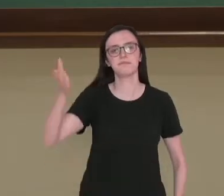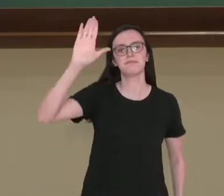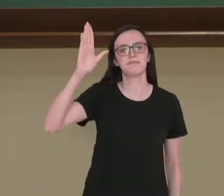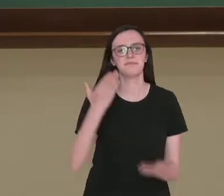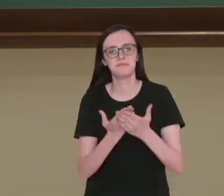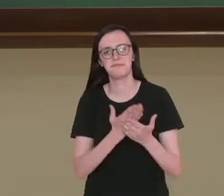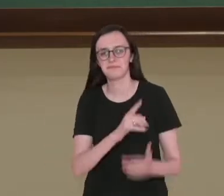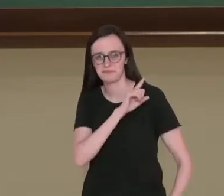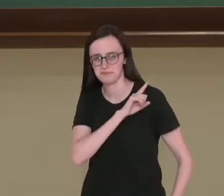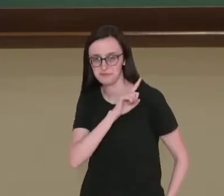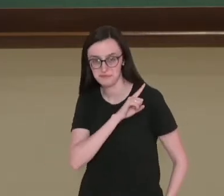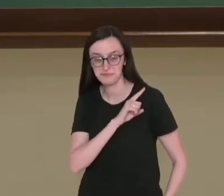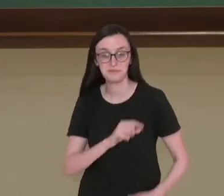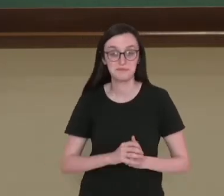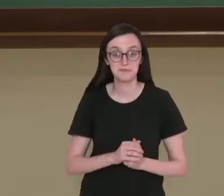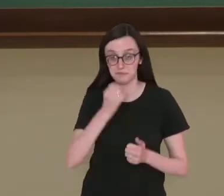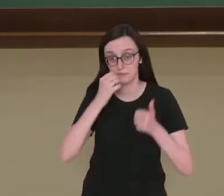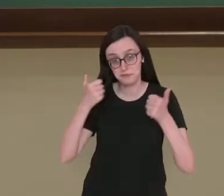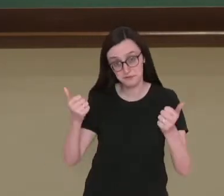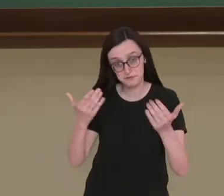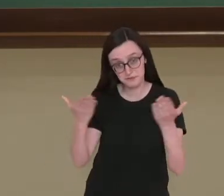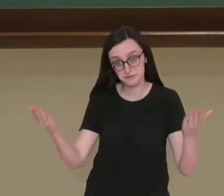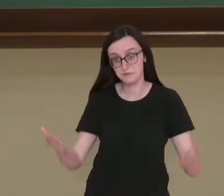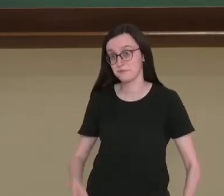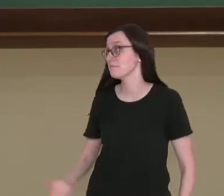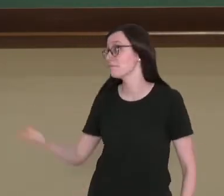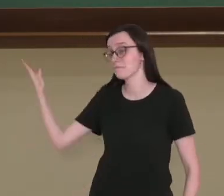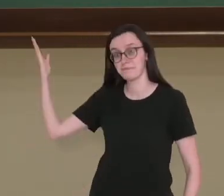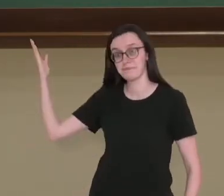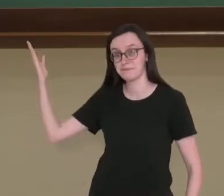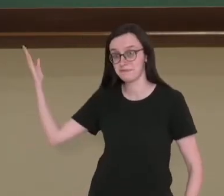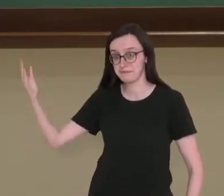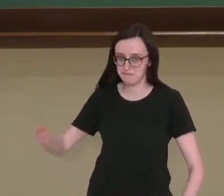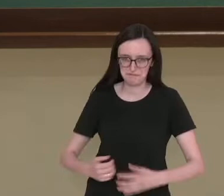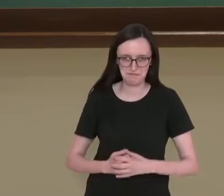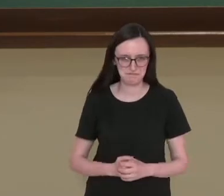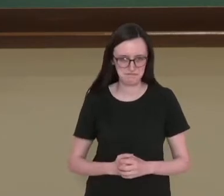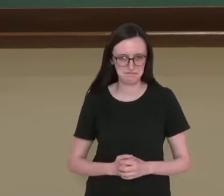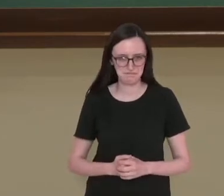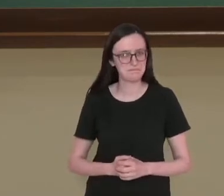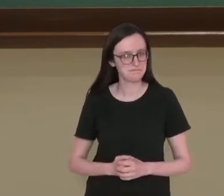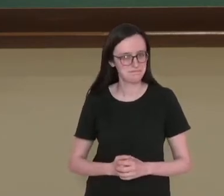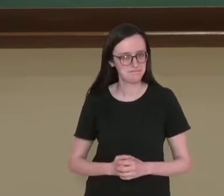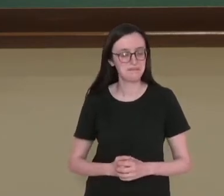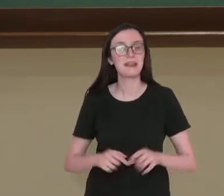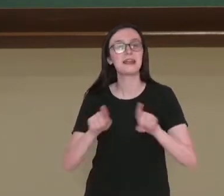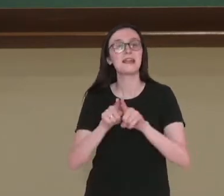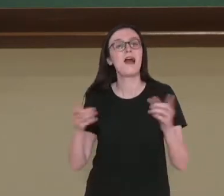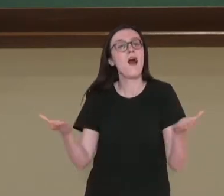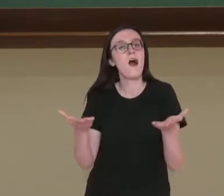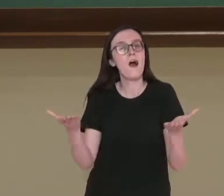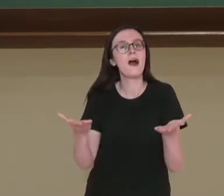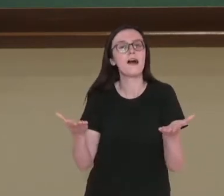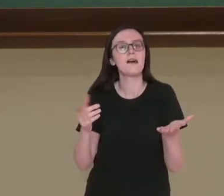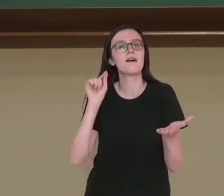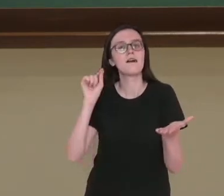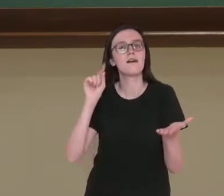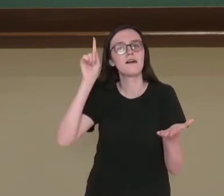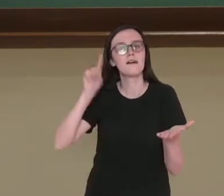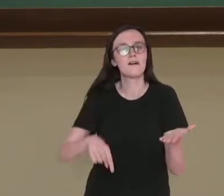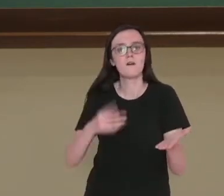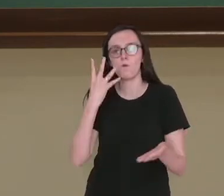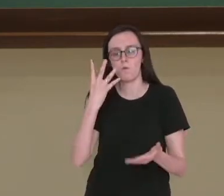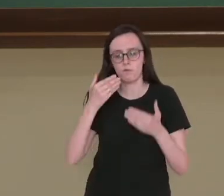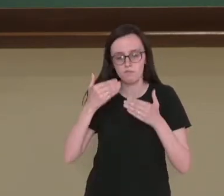Olá, estudantes da primeira série, tudo bem com vocês? Eu sou a professora Corine e nessas quatro